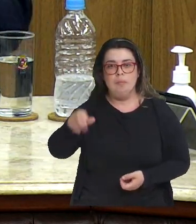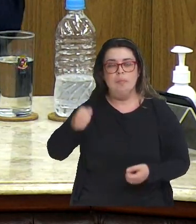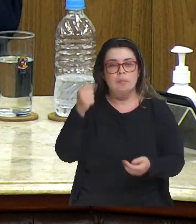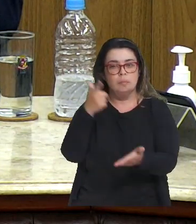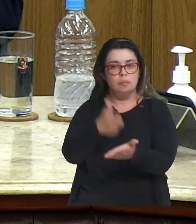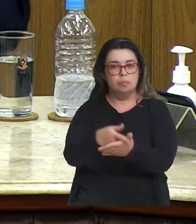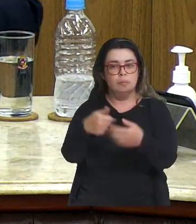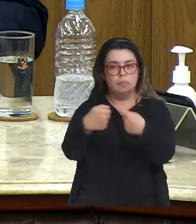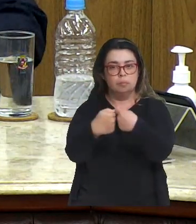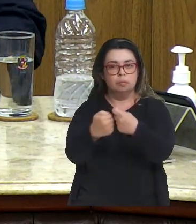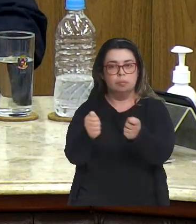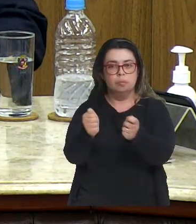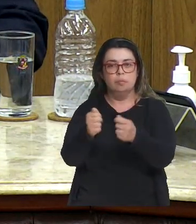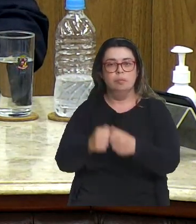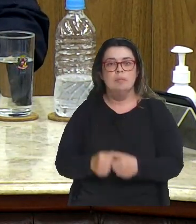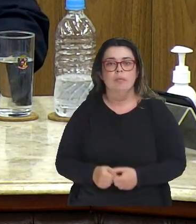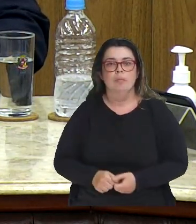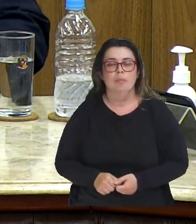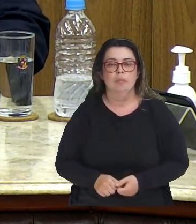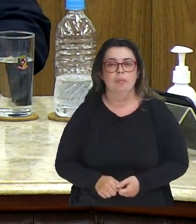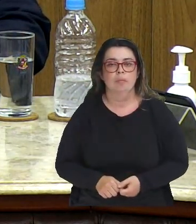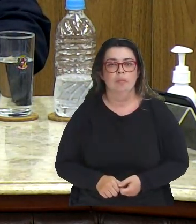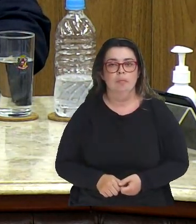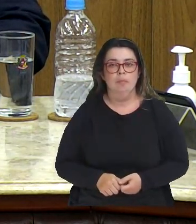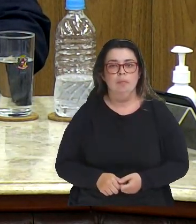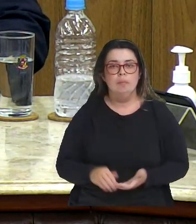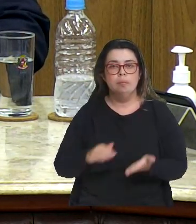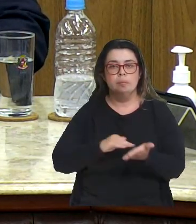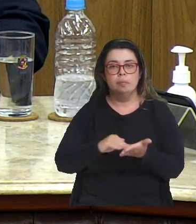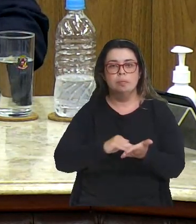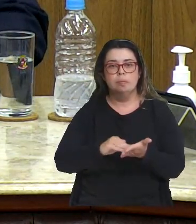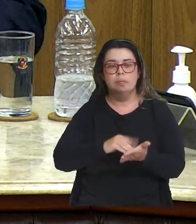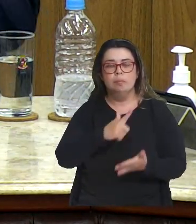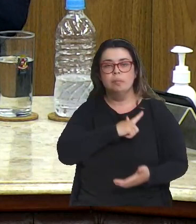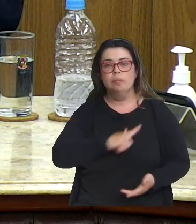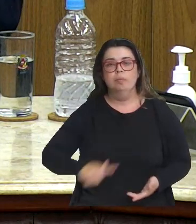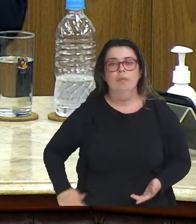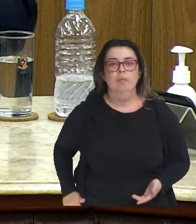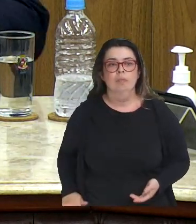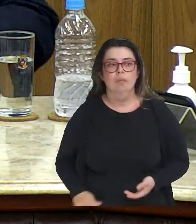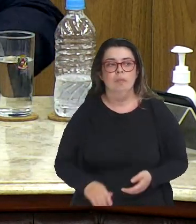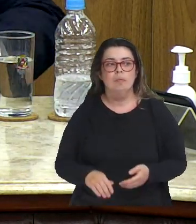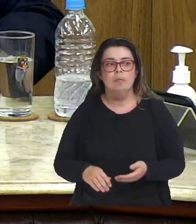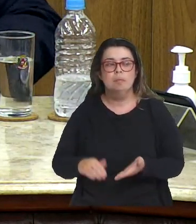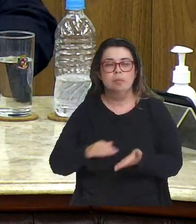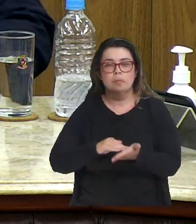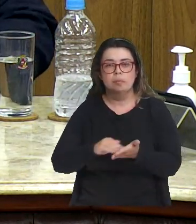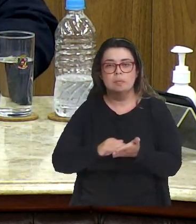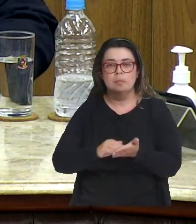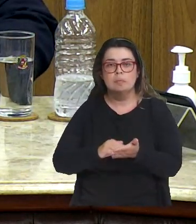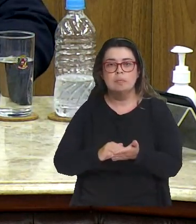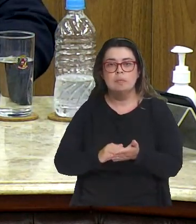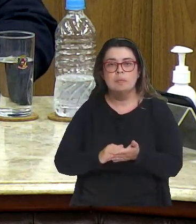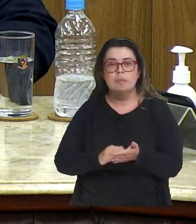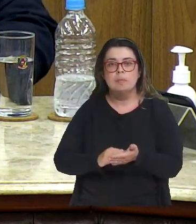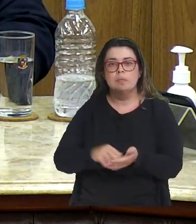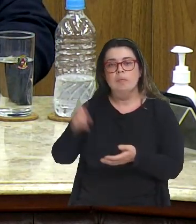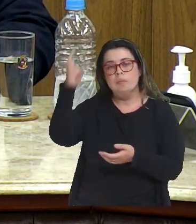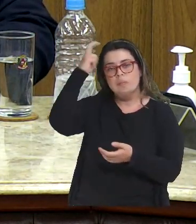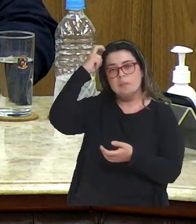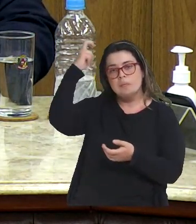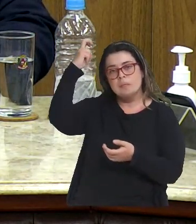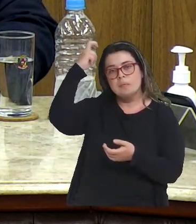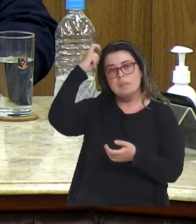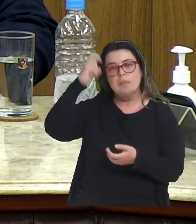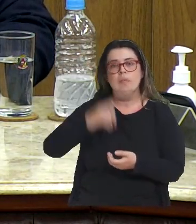usado pelo gabinete, pela Secretaria Municipal de Governo e também pela Secretaria Municipal da Cultura. Também para aquisição de